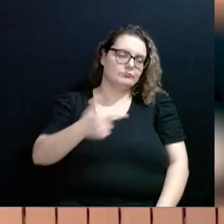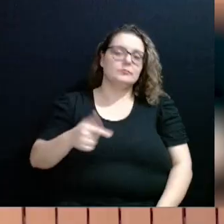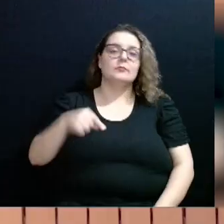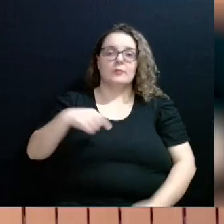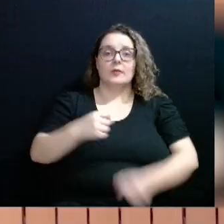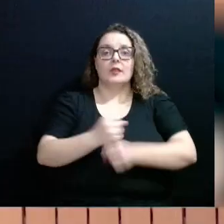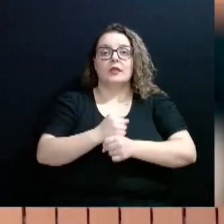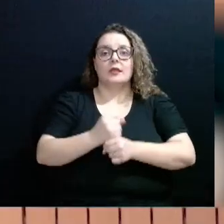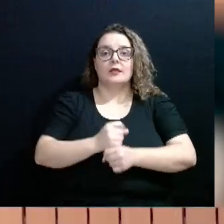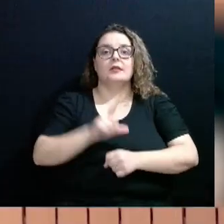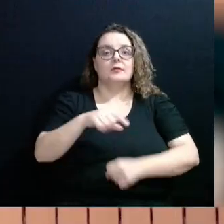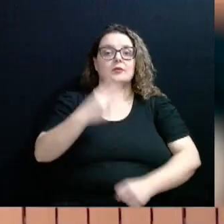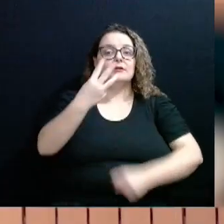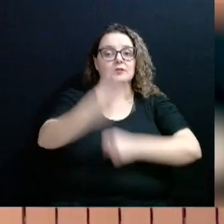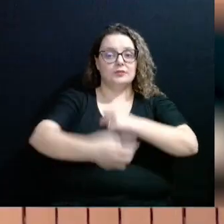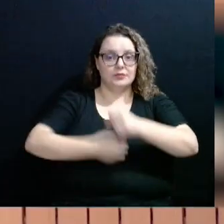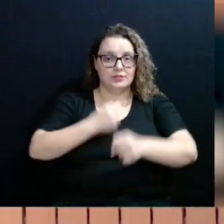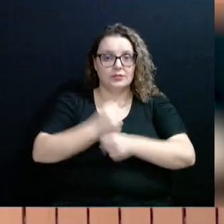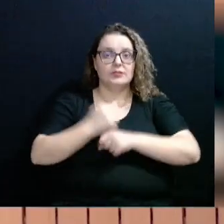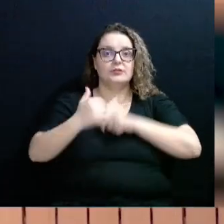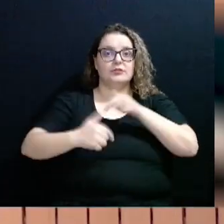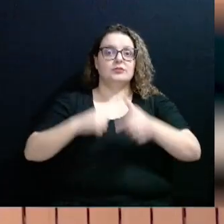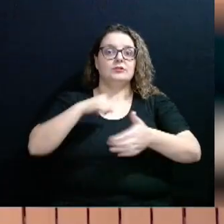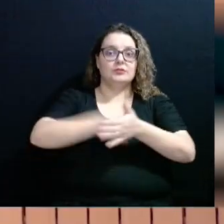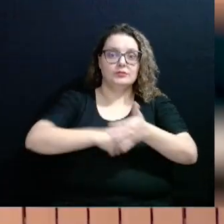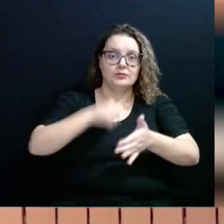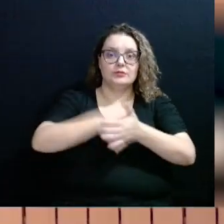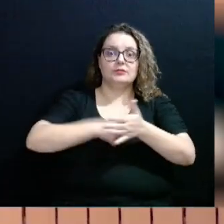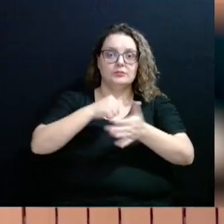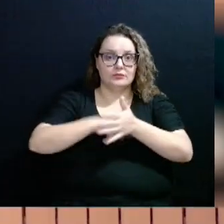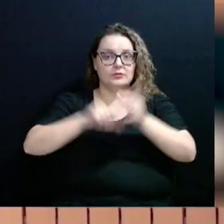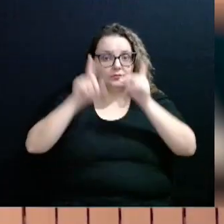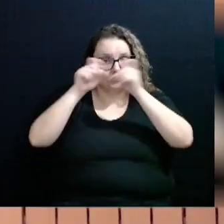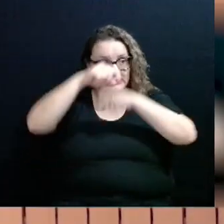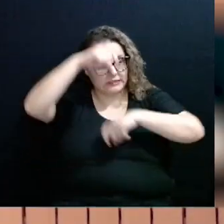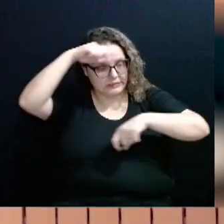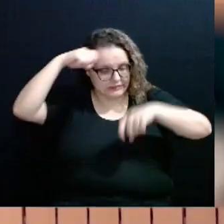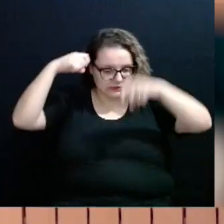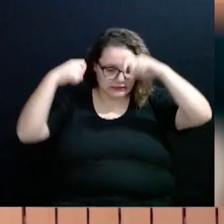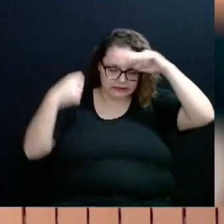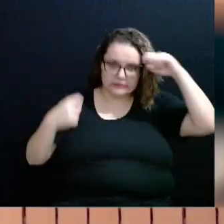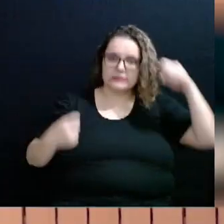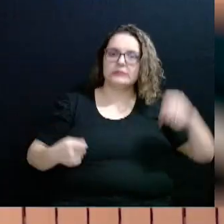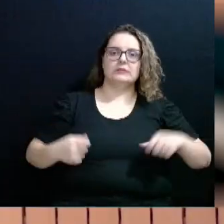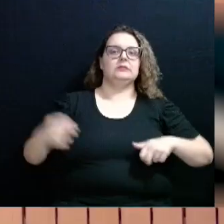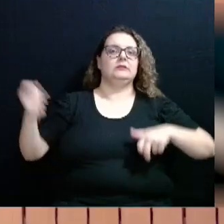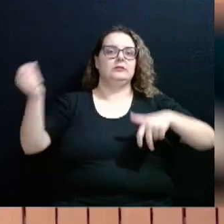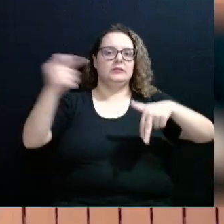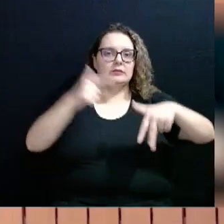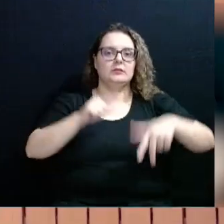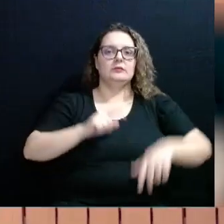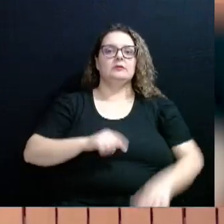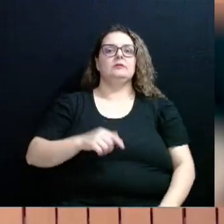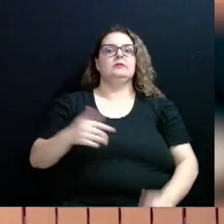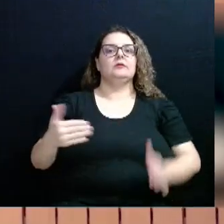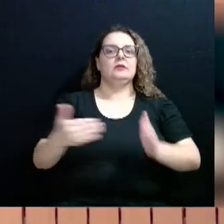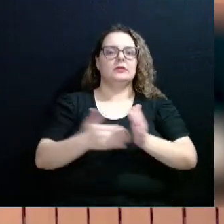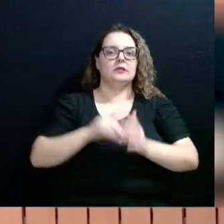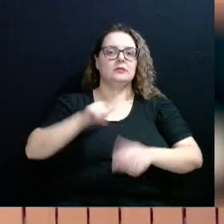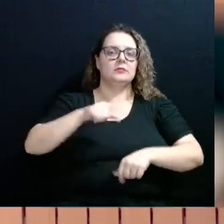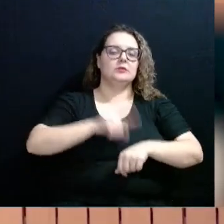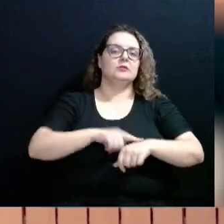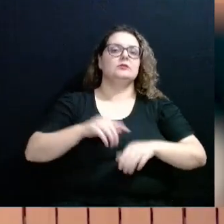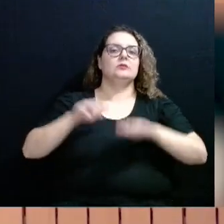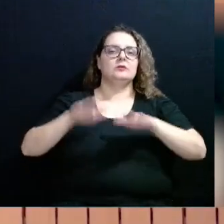3 anos de trabalho, de esforço duro, árduo, de andando no sol, apresentando, ficando até depois da escola, a gente conseguiu fazer esse